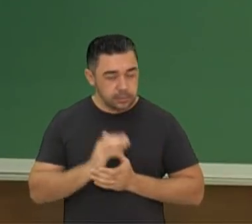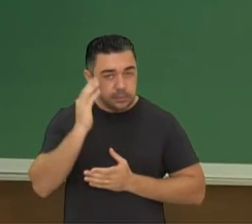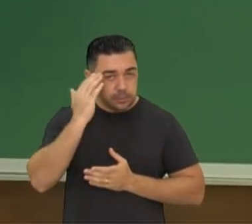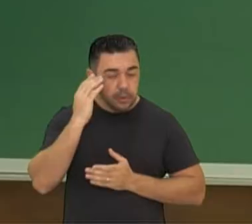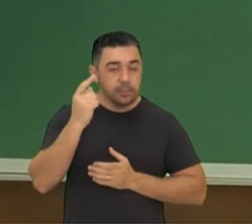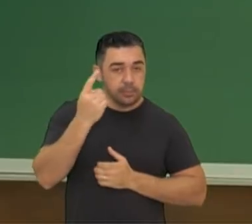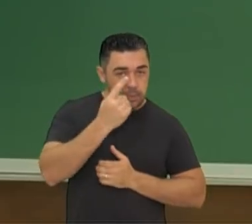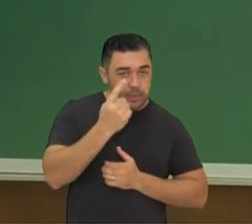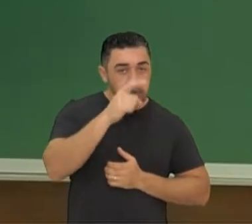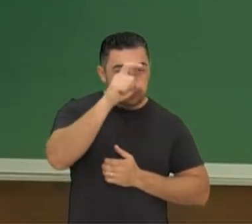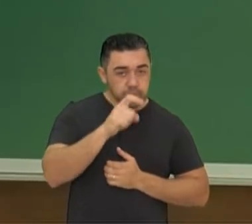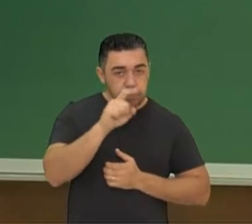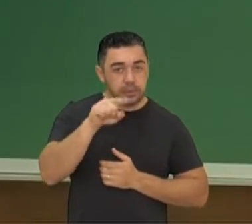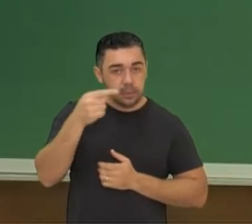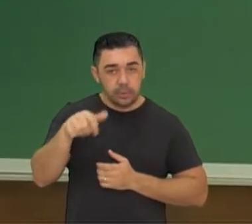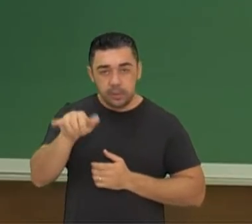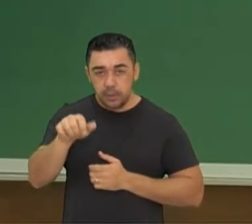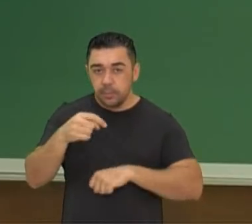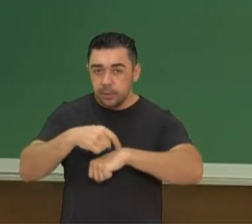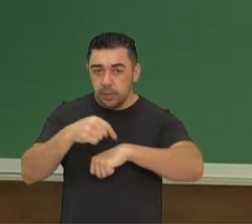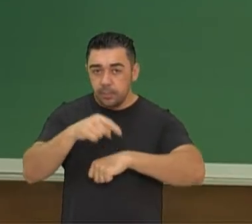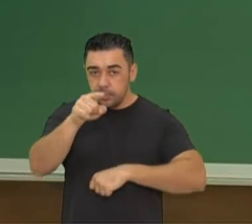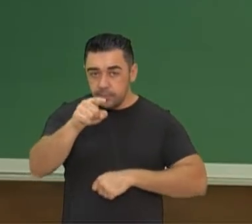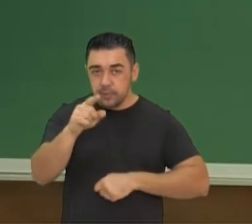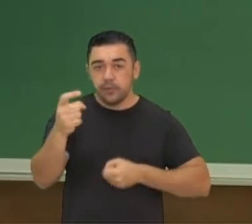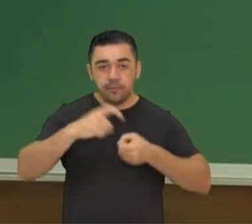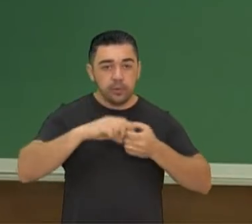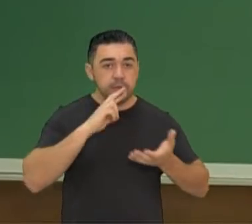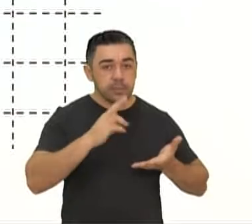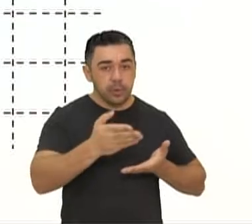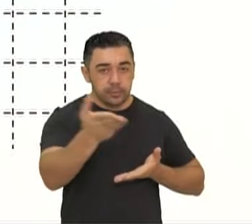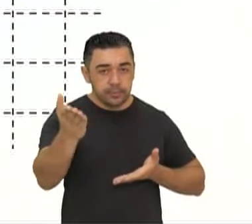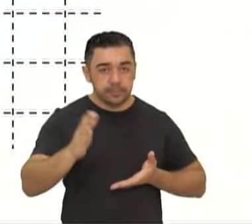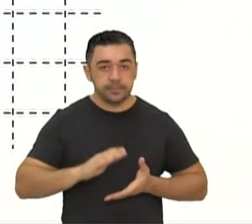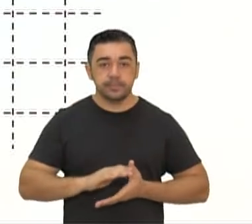Y, tá? Bem certinho. Te dou um tempinho e já volto com a resposta.